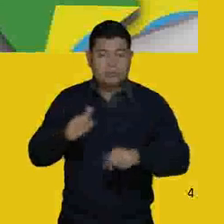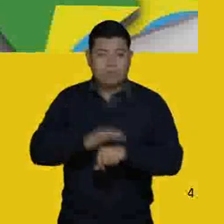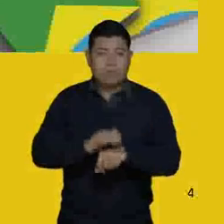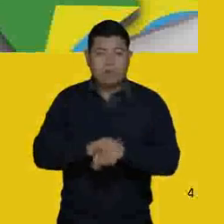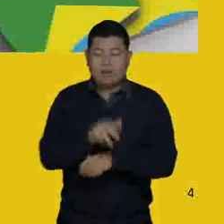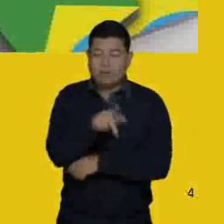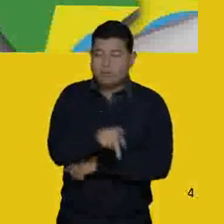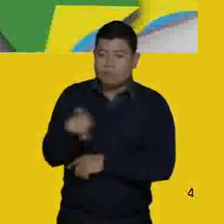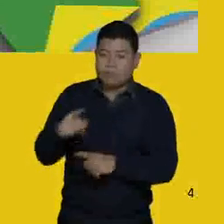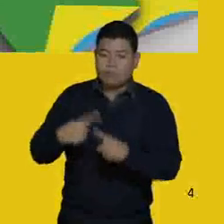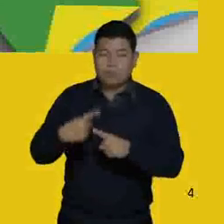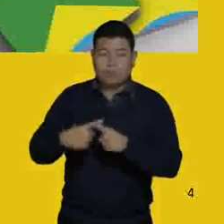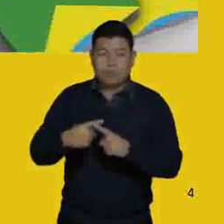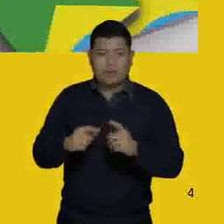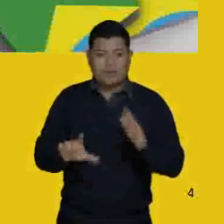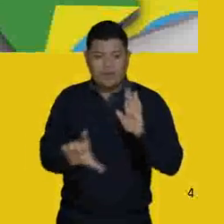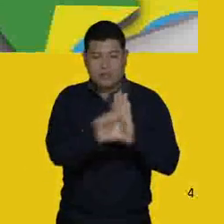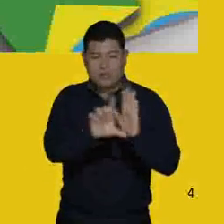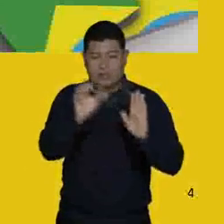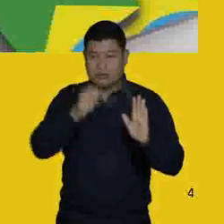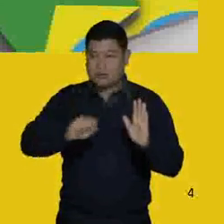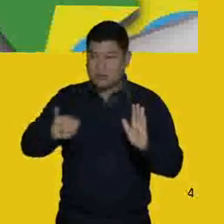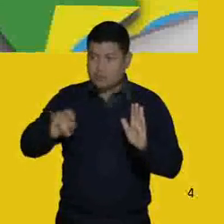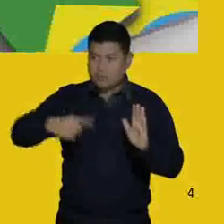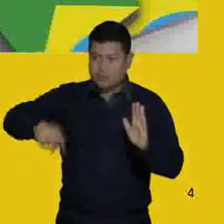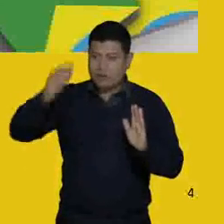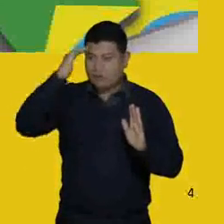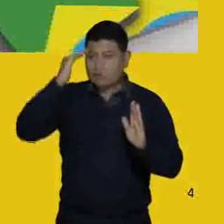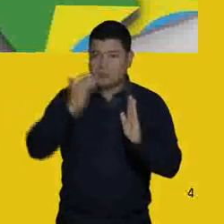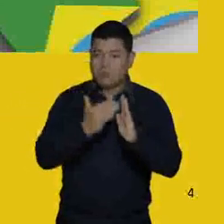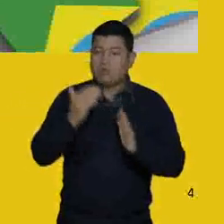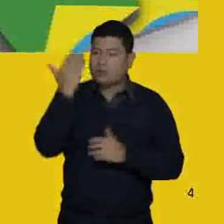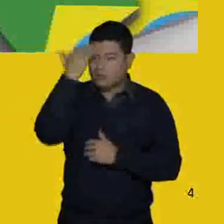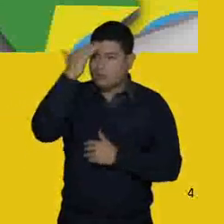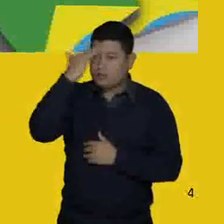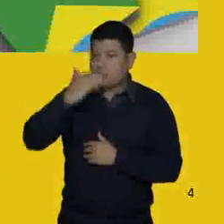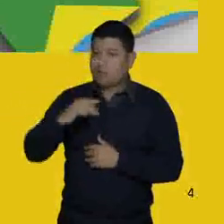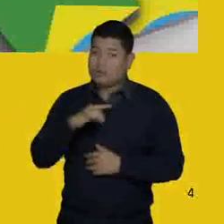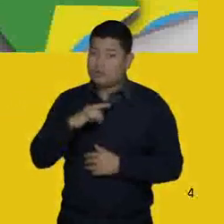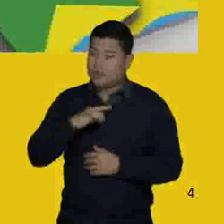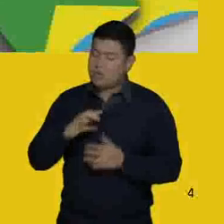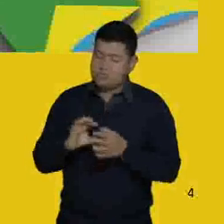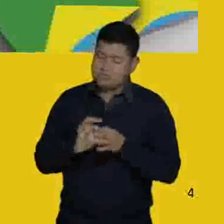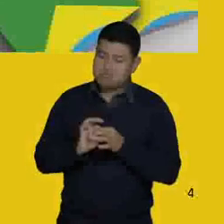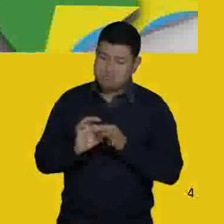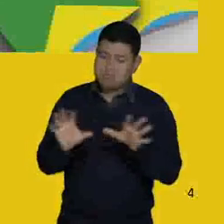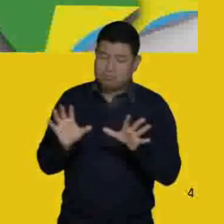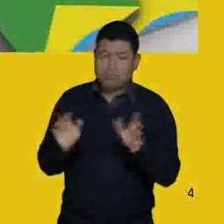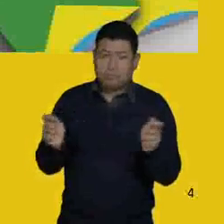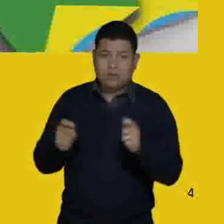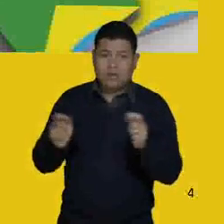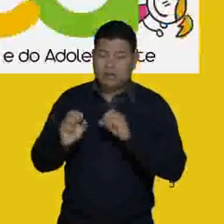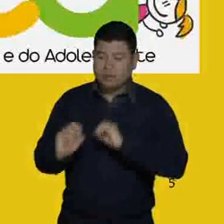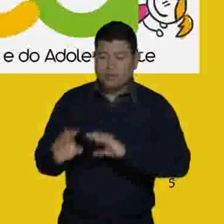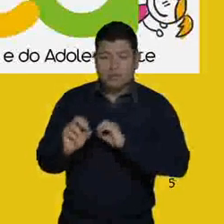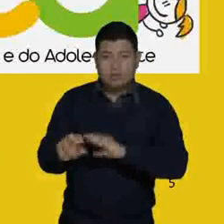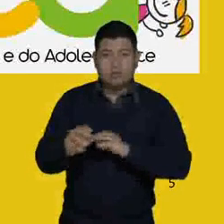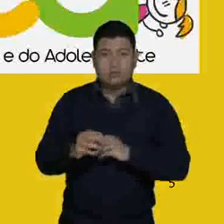seguir o que tá escrito aqui muito obrigada a gente vai entender que nós temos uma certa Liberdade aí para o